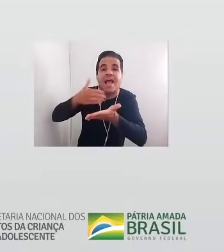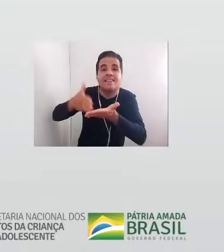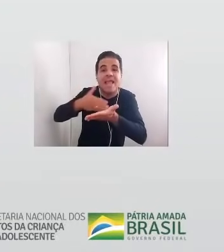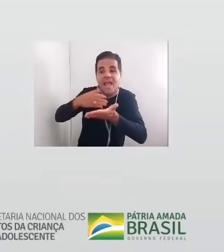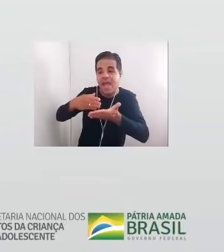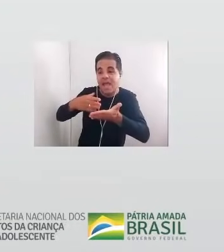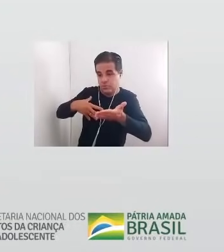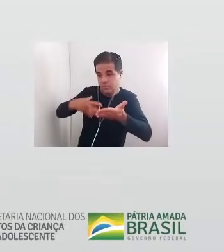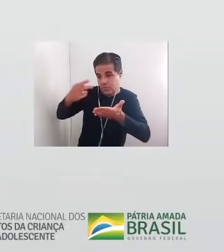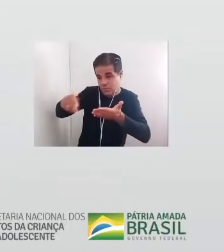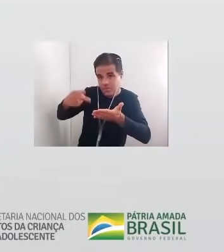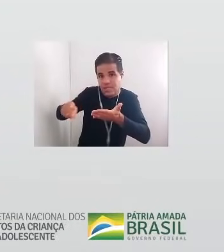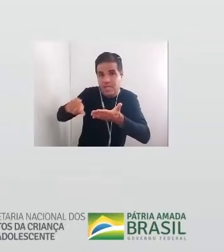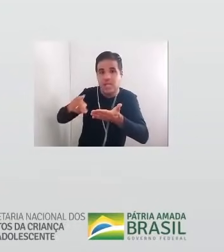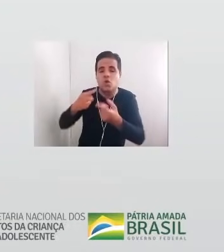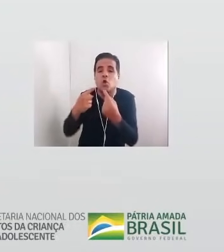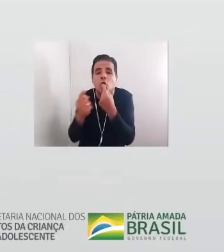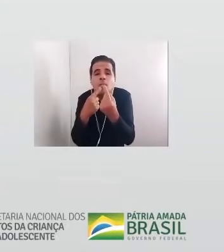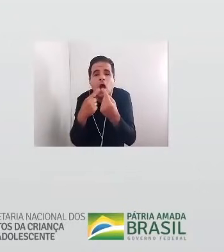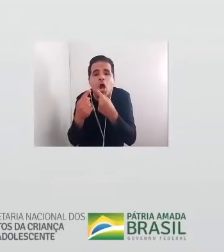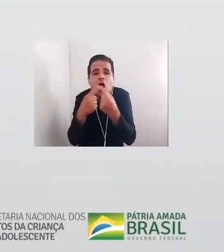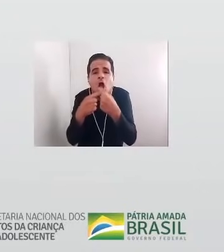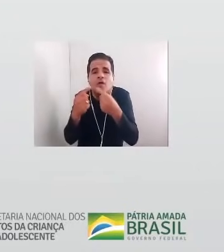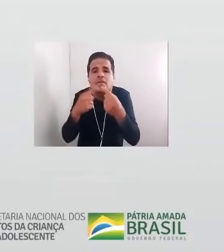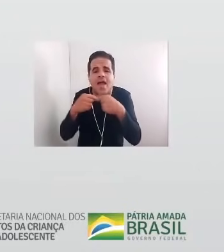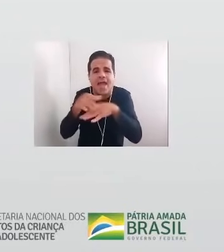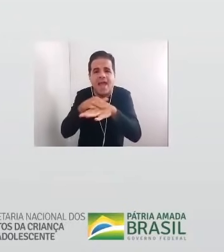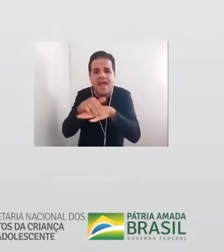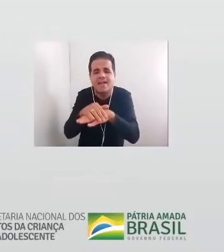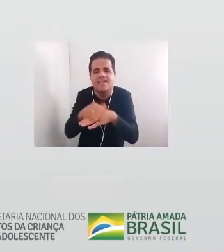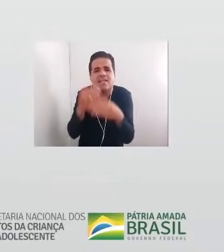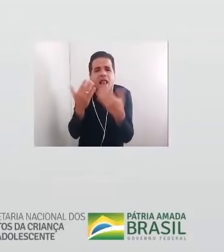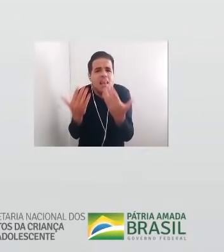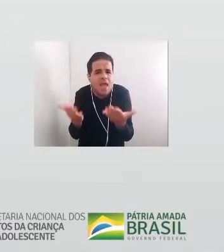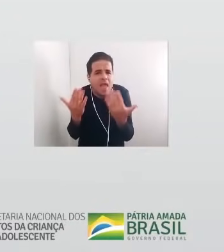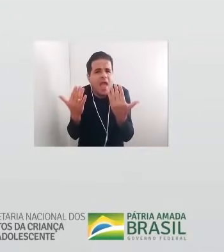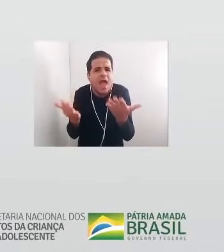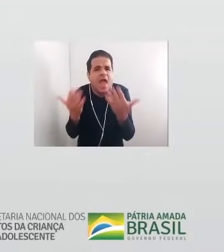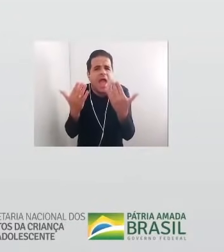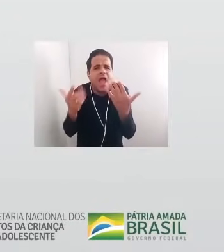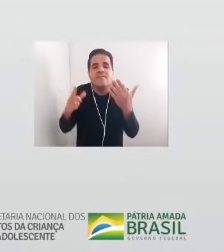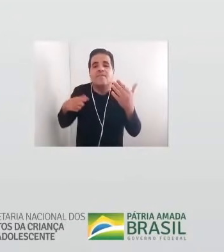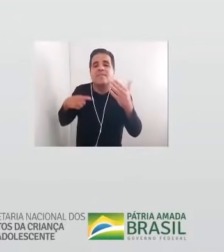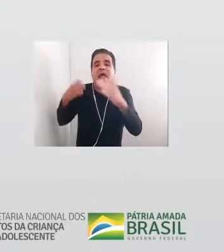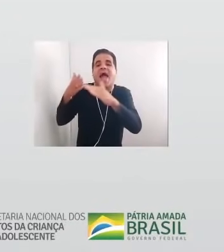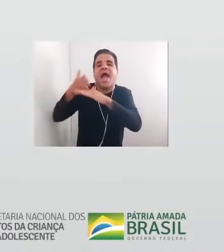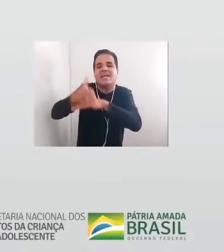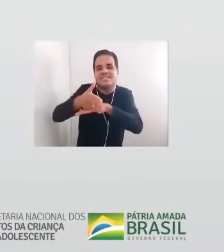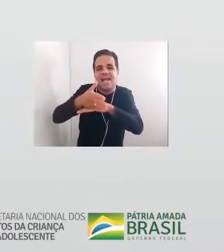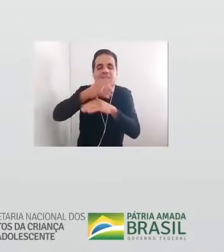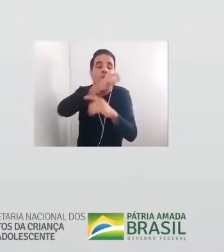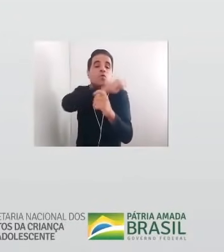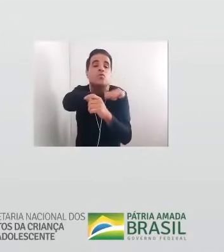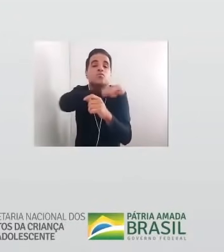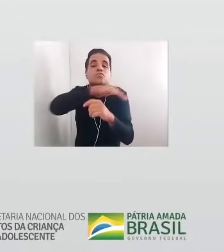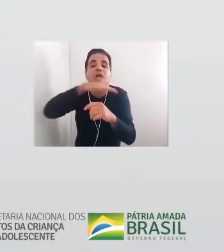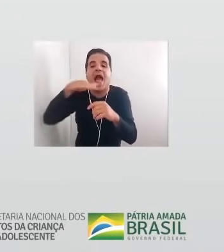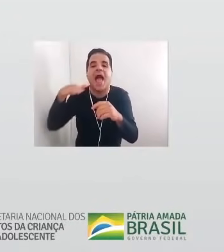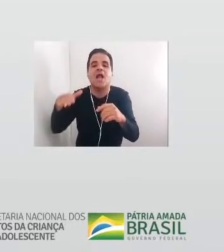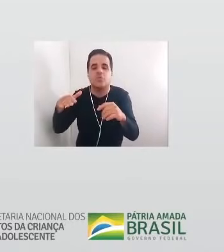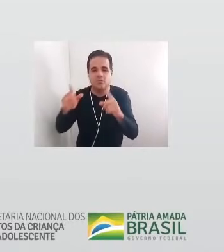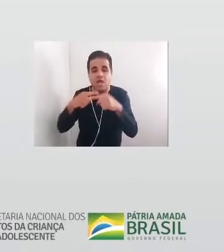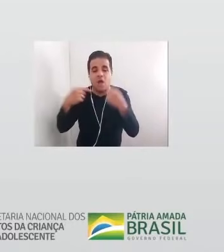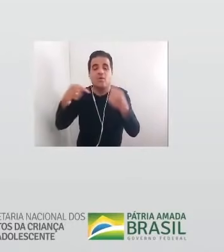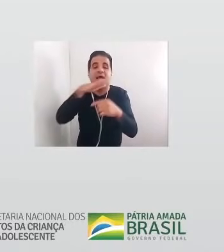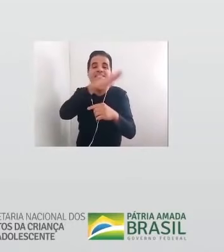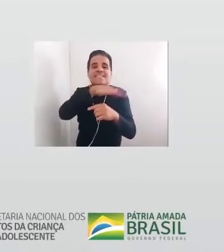e assim poder, num diálogo, obviamente, leve, ter acesso ao que os alunos, ao que as